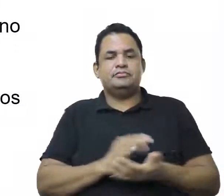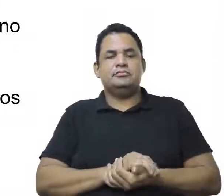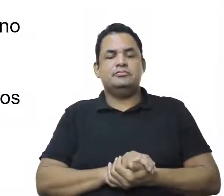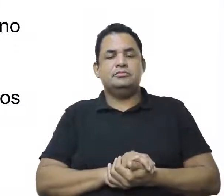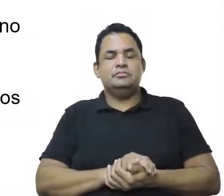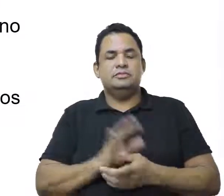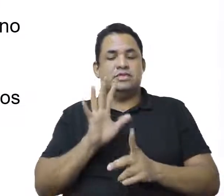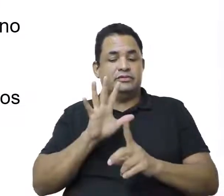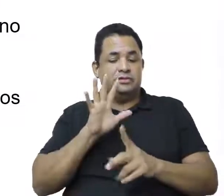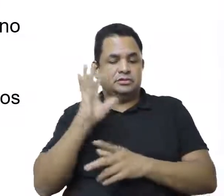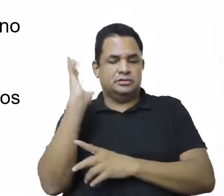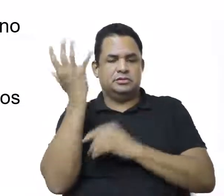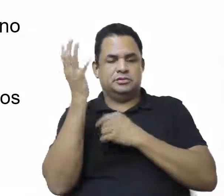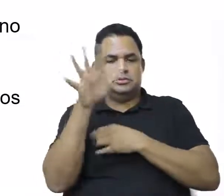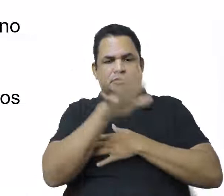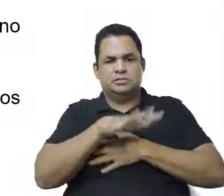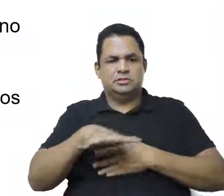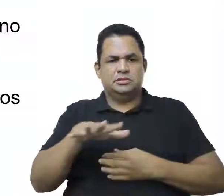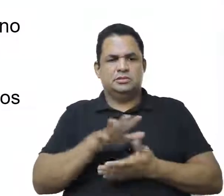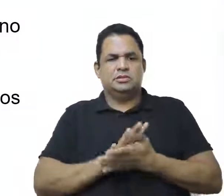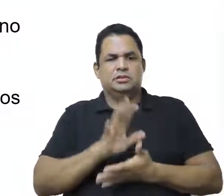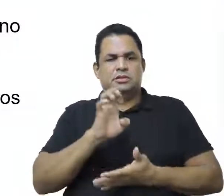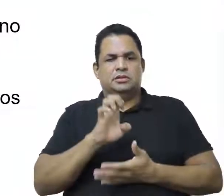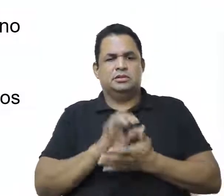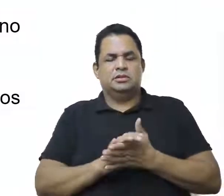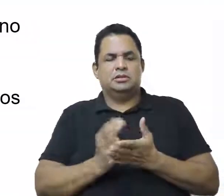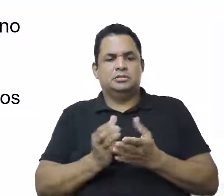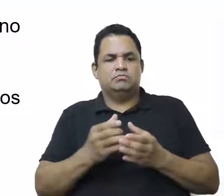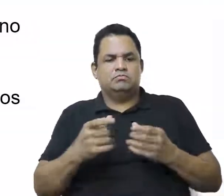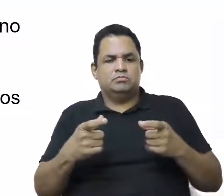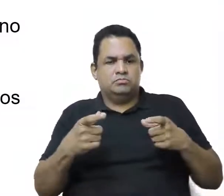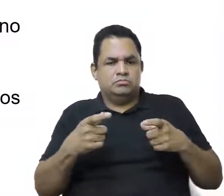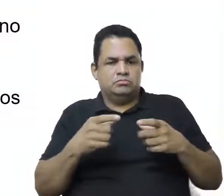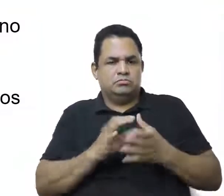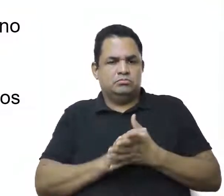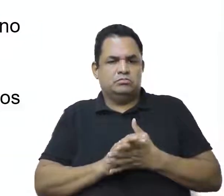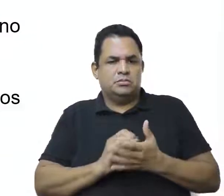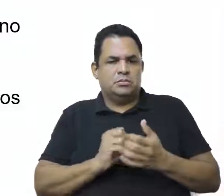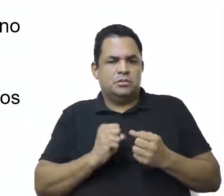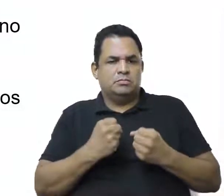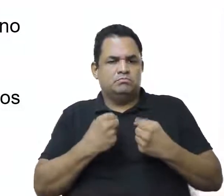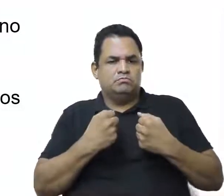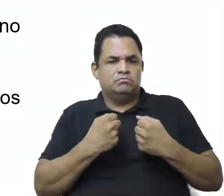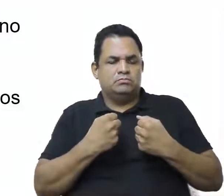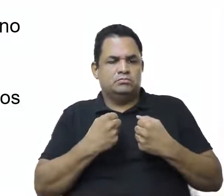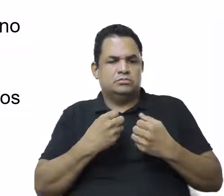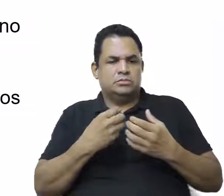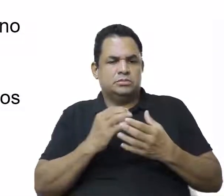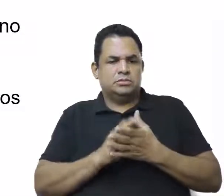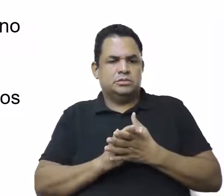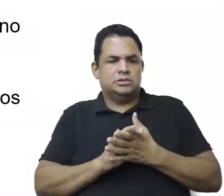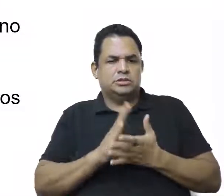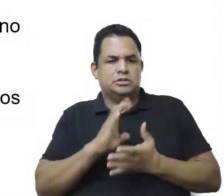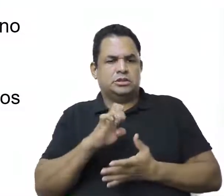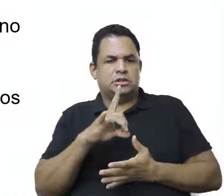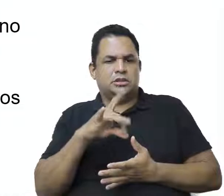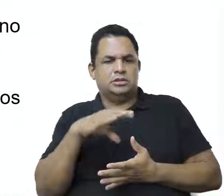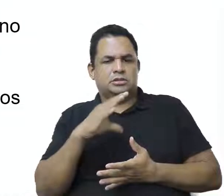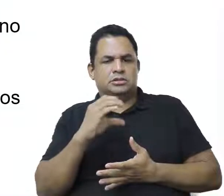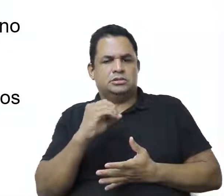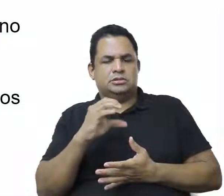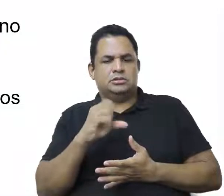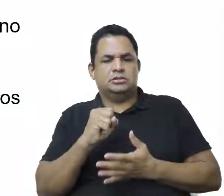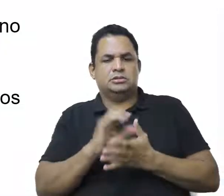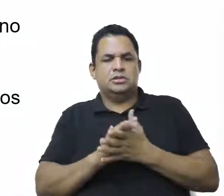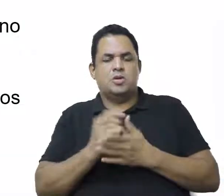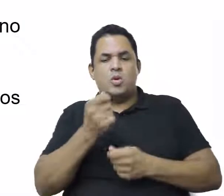ambiente também, tá? E centralização econômica dos governos neoliberais. Bom, não existe